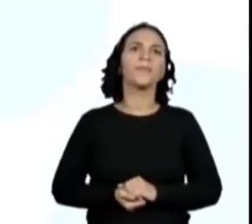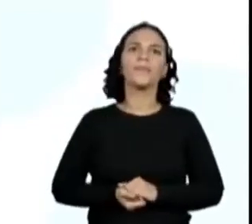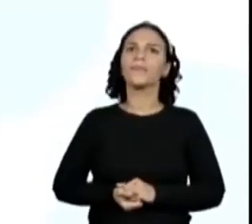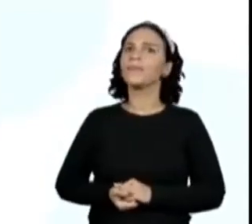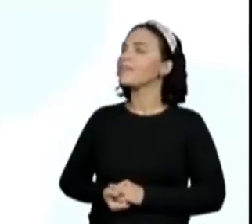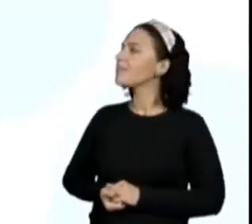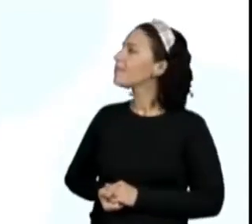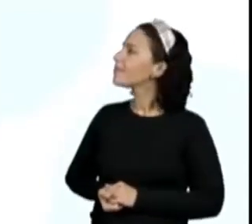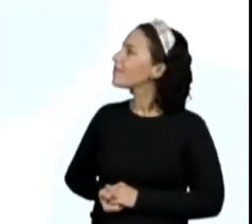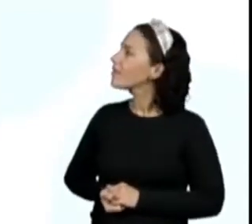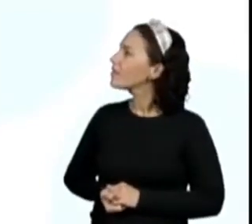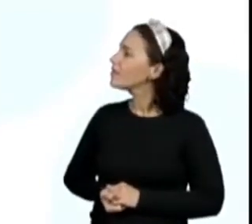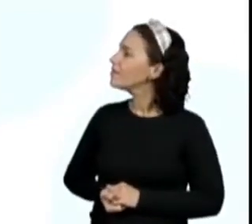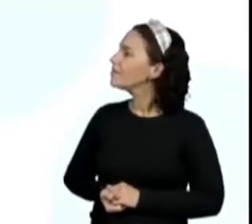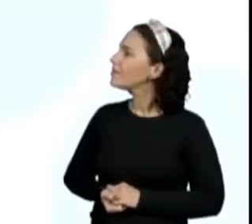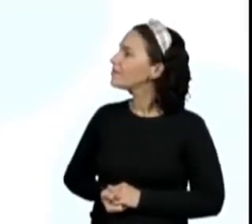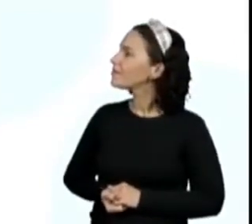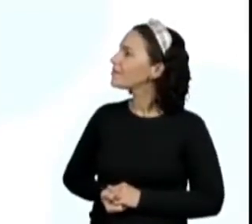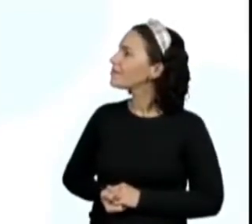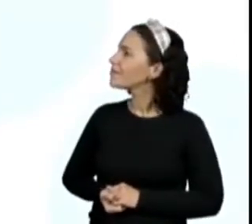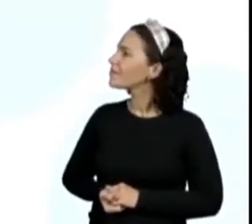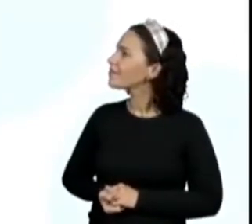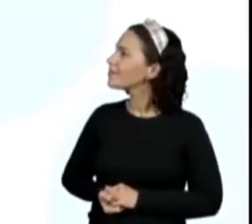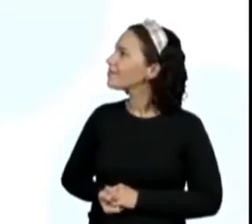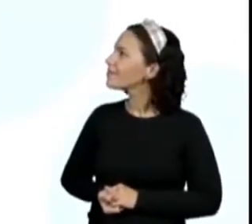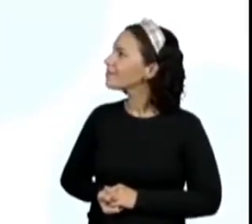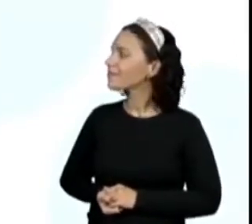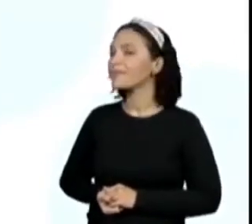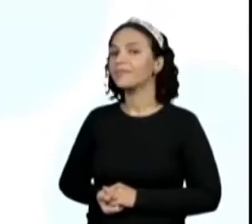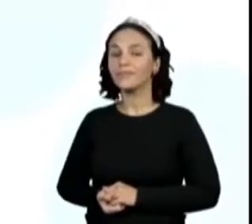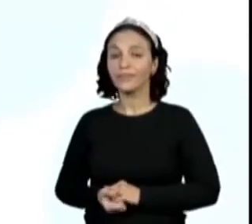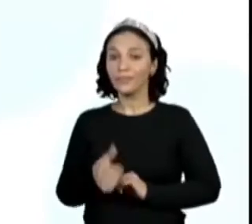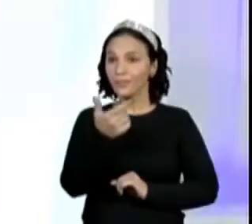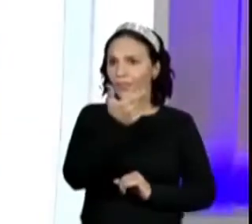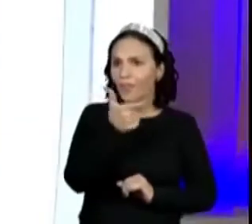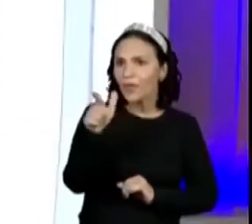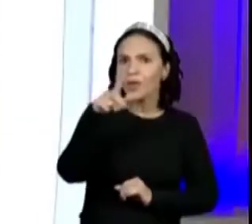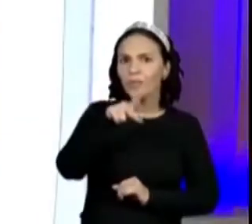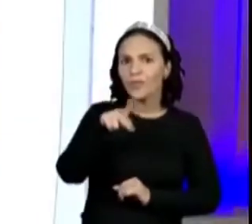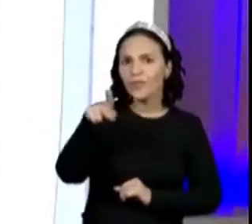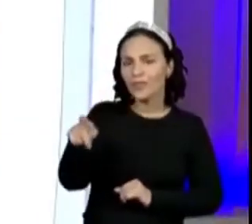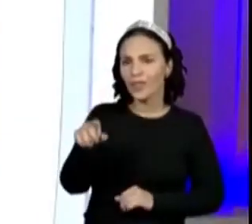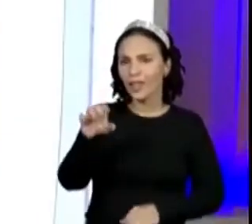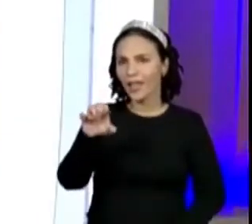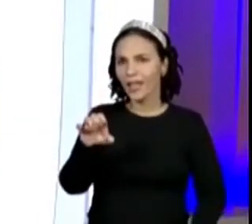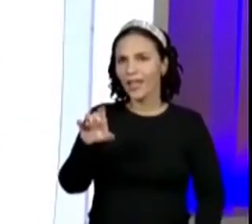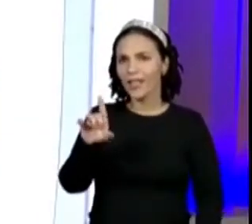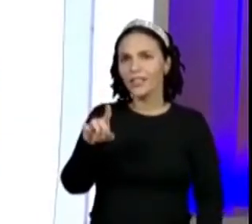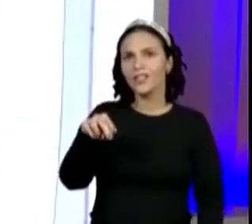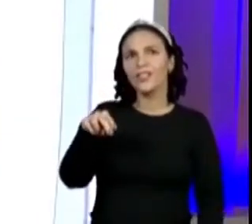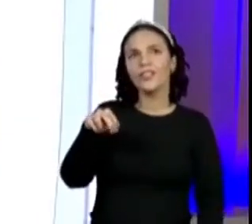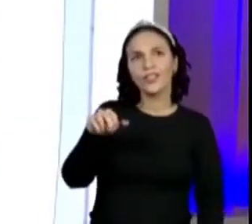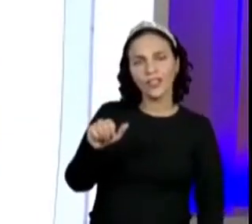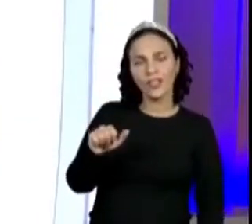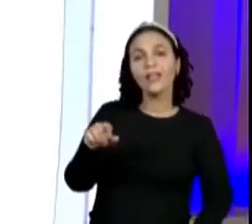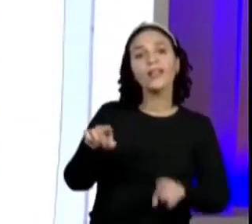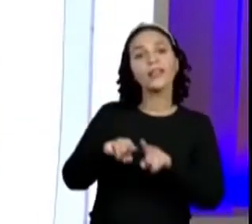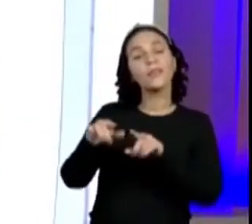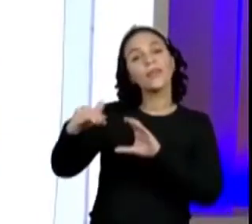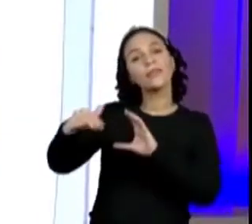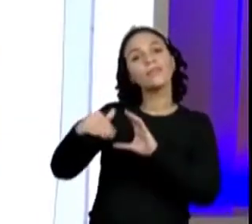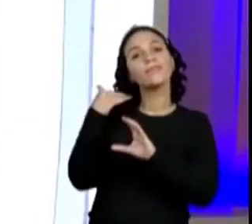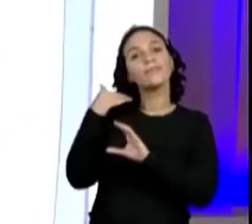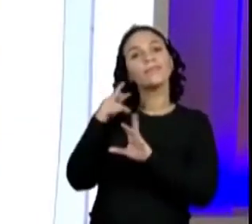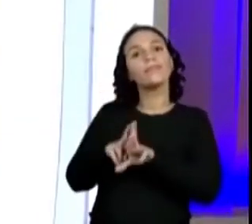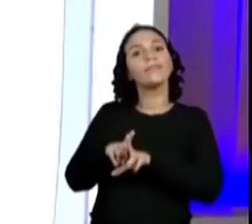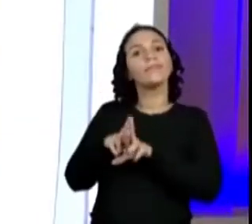E a professora Edna também mandou uma outra versão dessa parlenda, diferente da professora Cláudia, diferente dessa que você